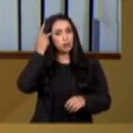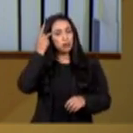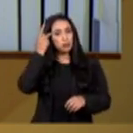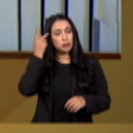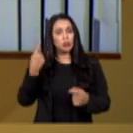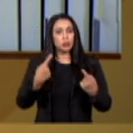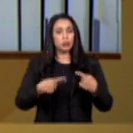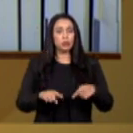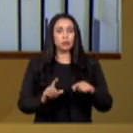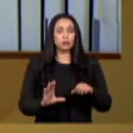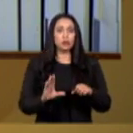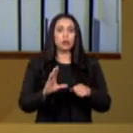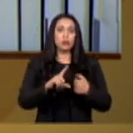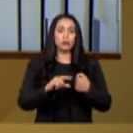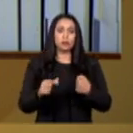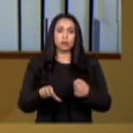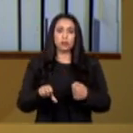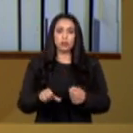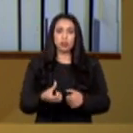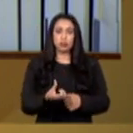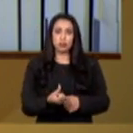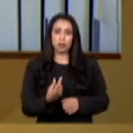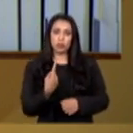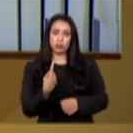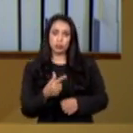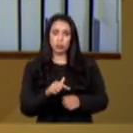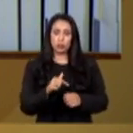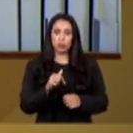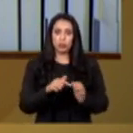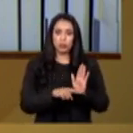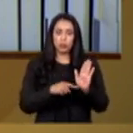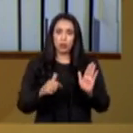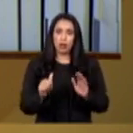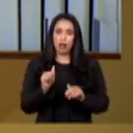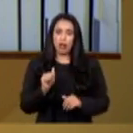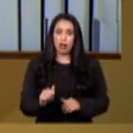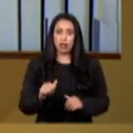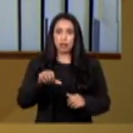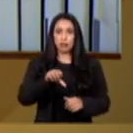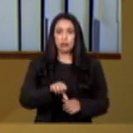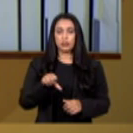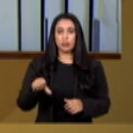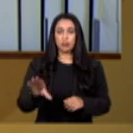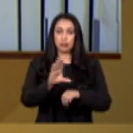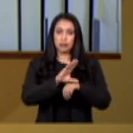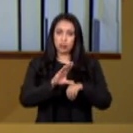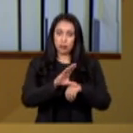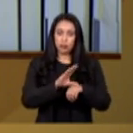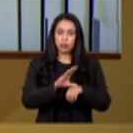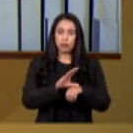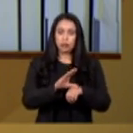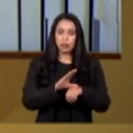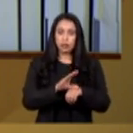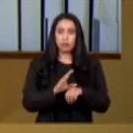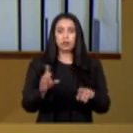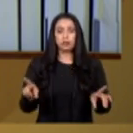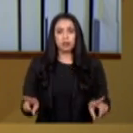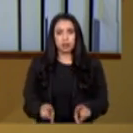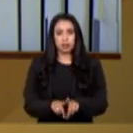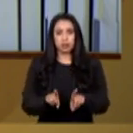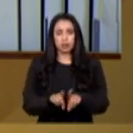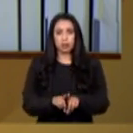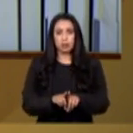ofensa aos artigos 96 um a e 99 da constituição da república e também foi